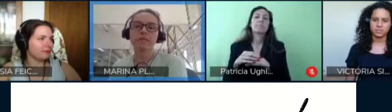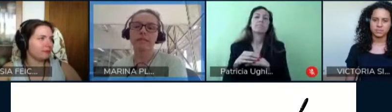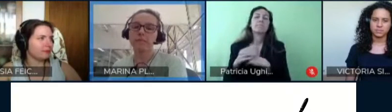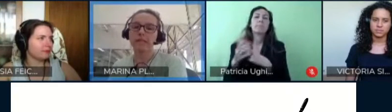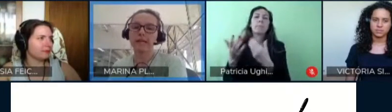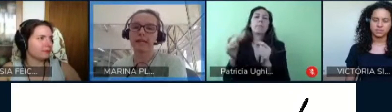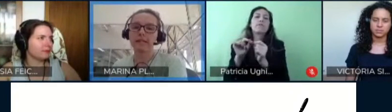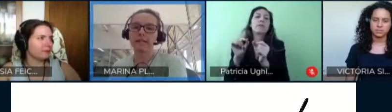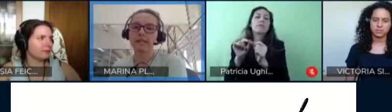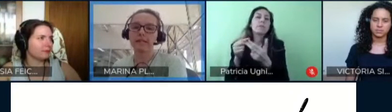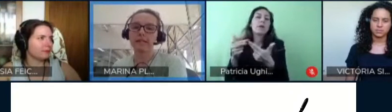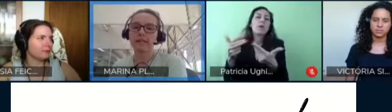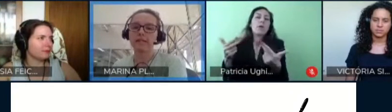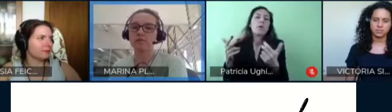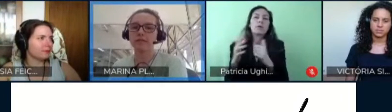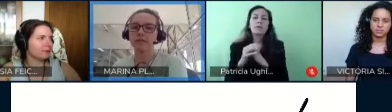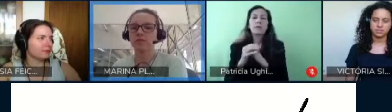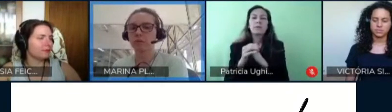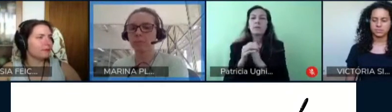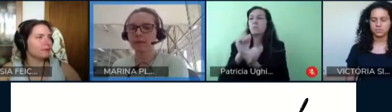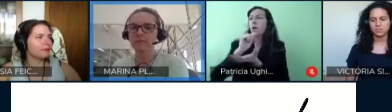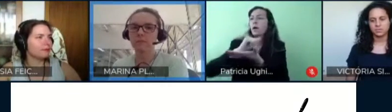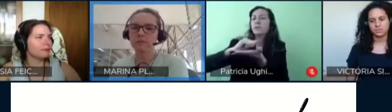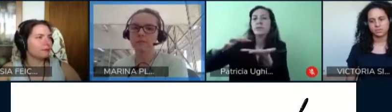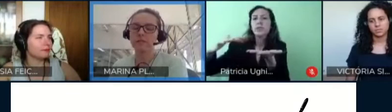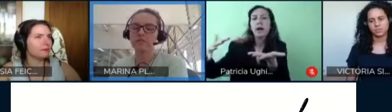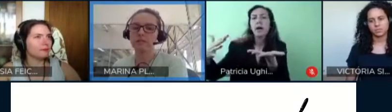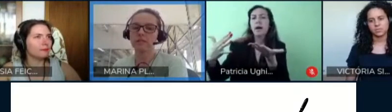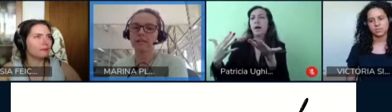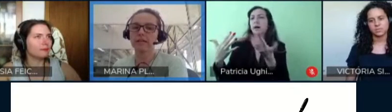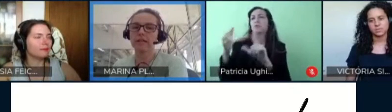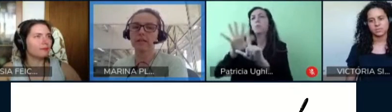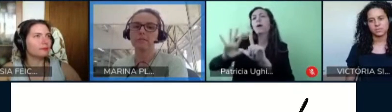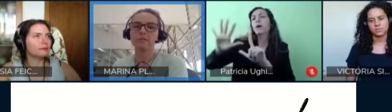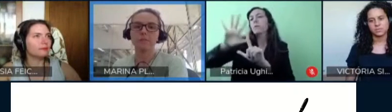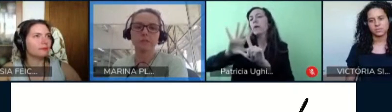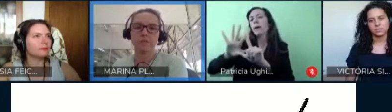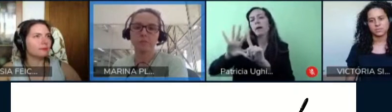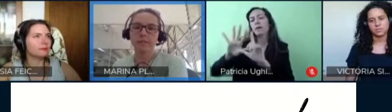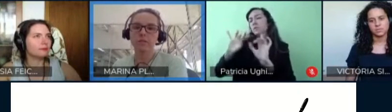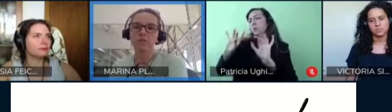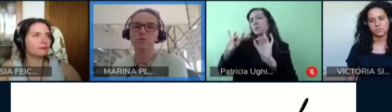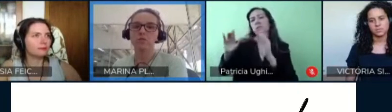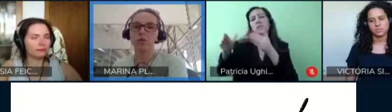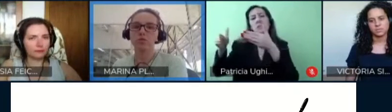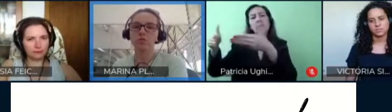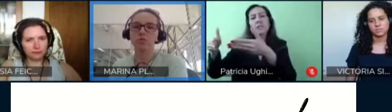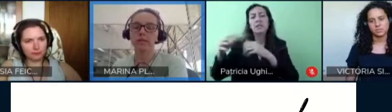fazer uma determinada atividade numa base específica,